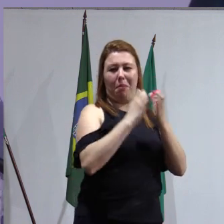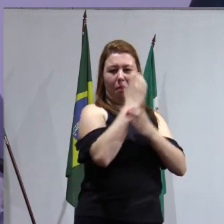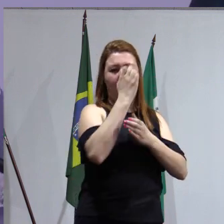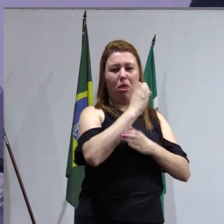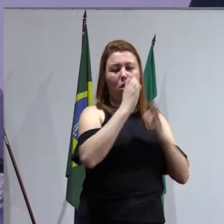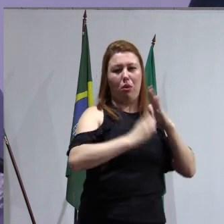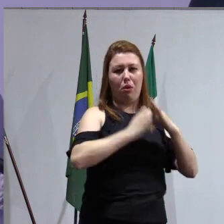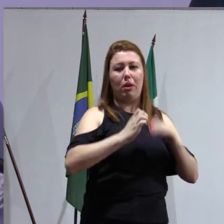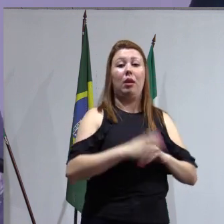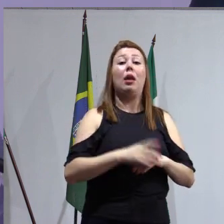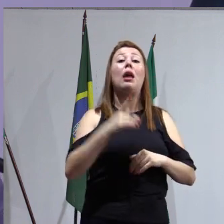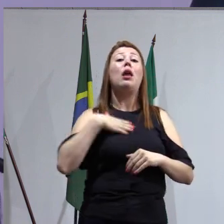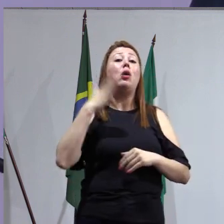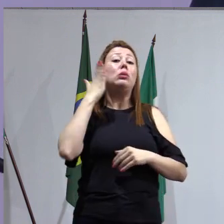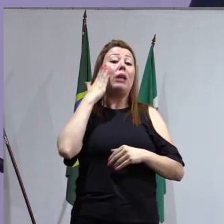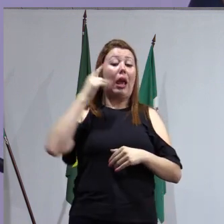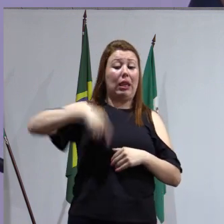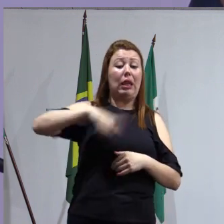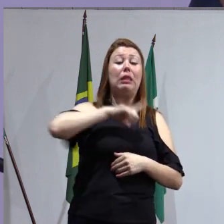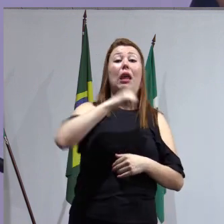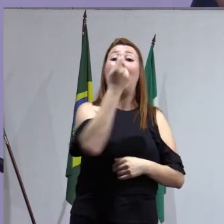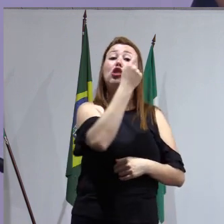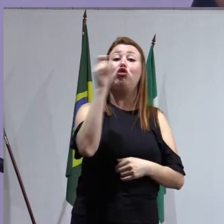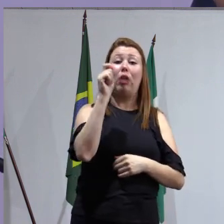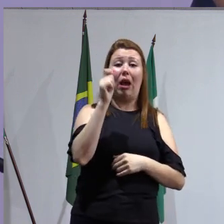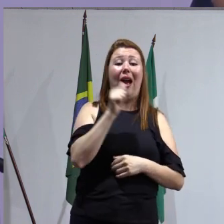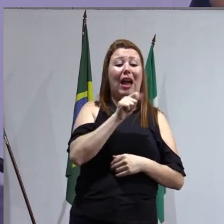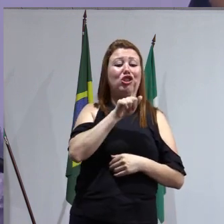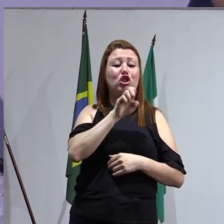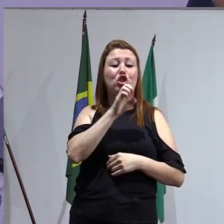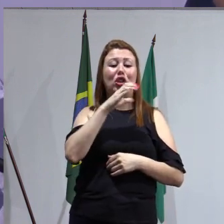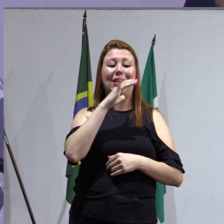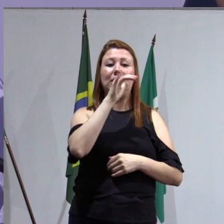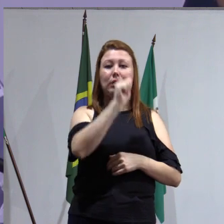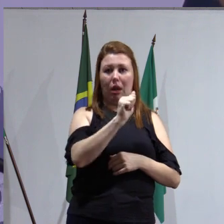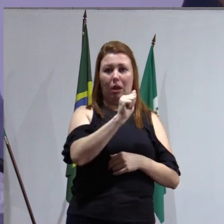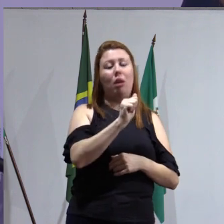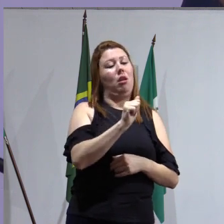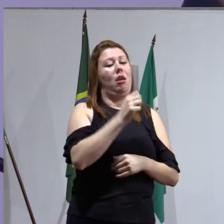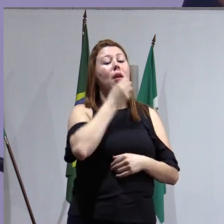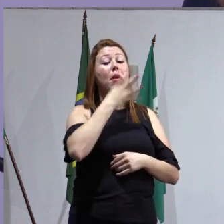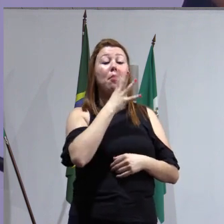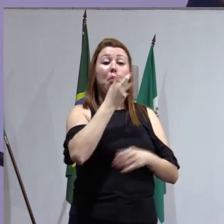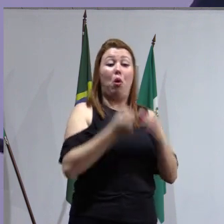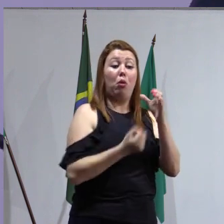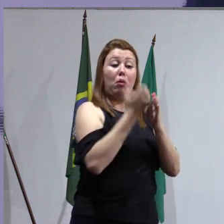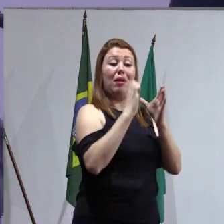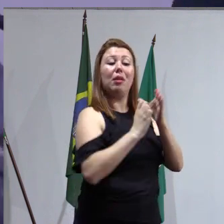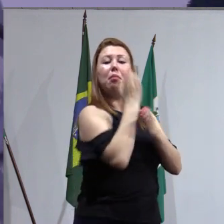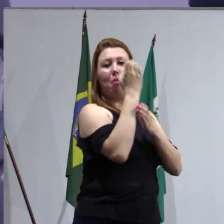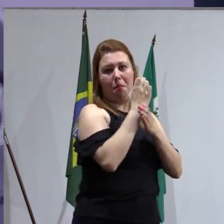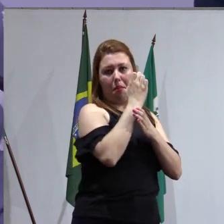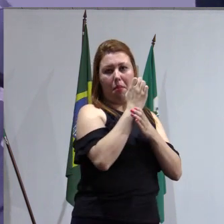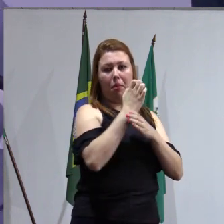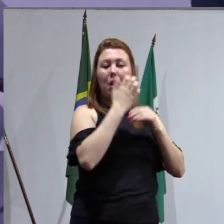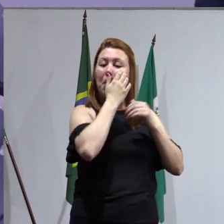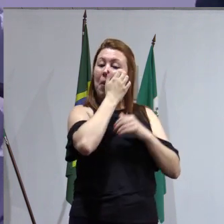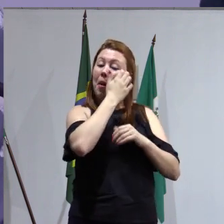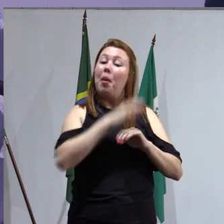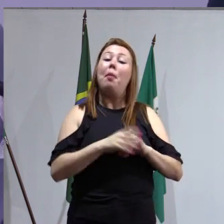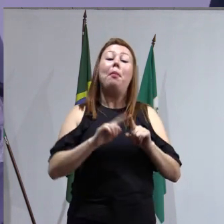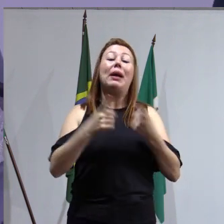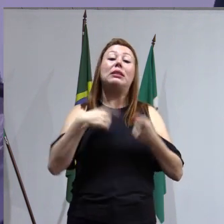agência UFPR, nós temos já um fomento ao empreendedorismo, e eu acho isso muito legal. Mas, quando a gente fala sobre universidade,